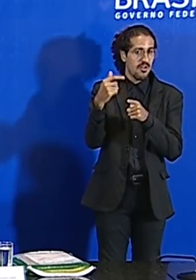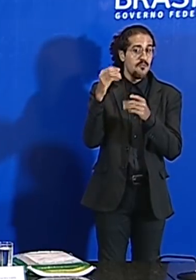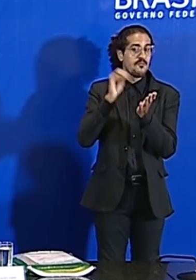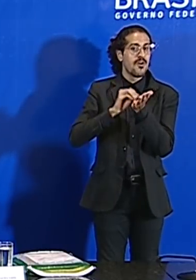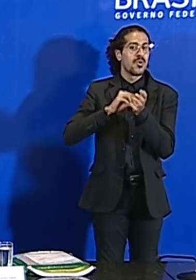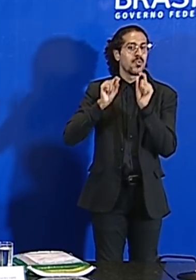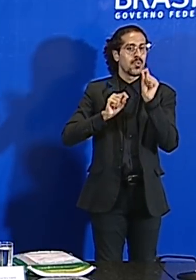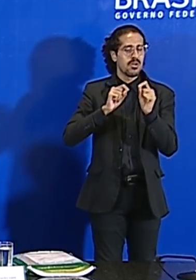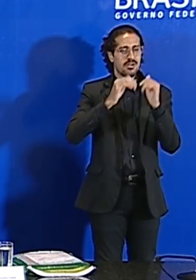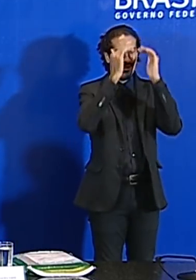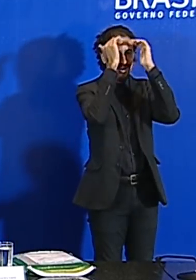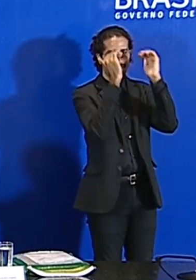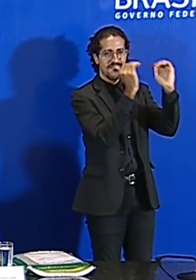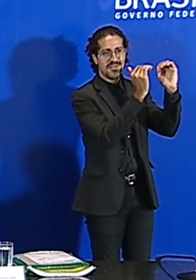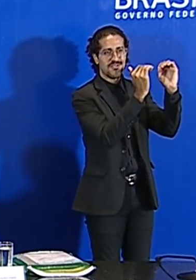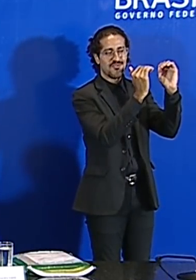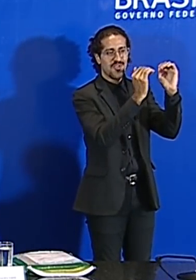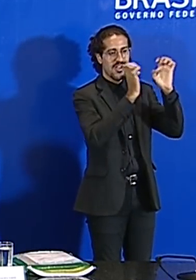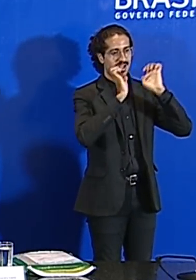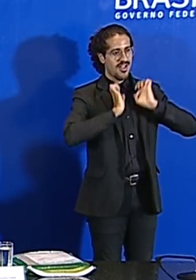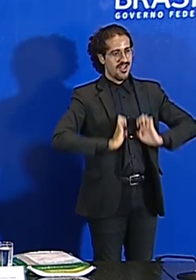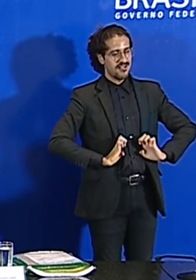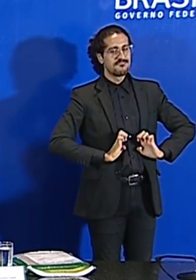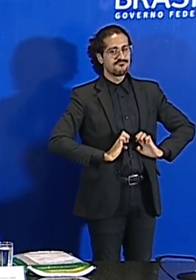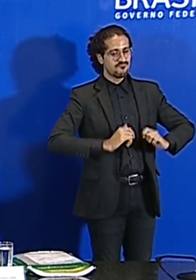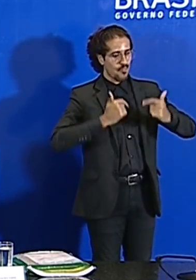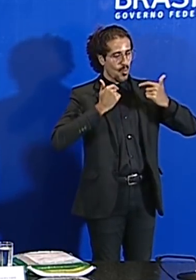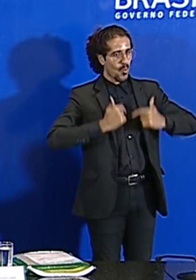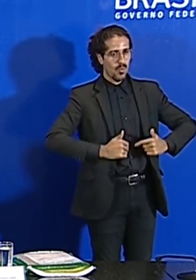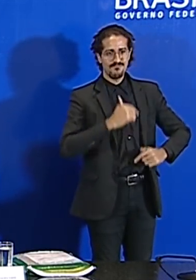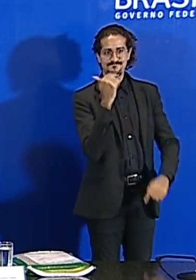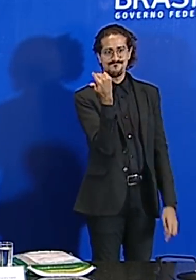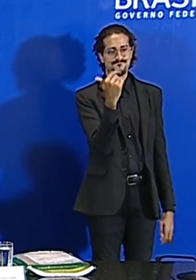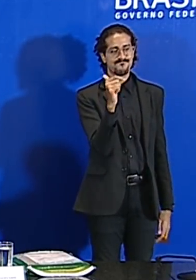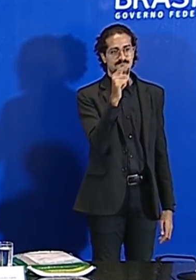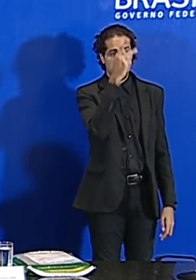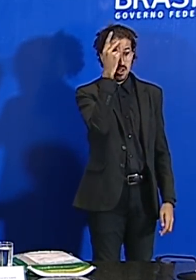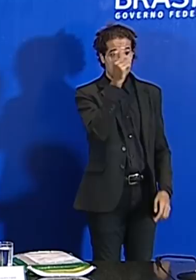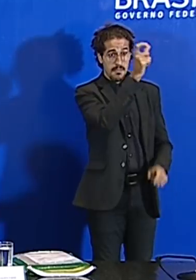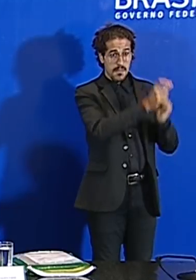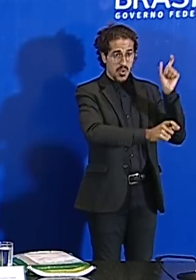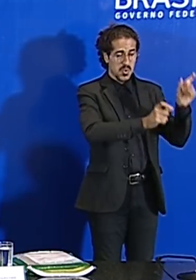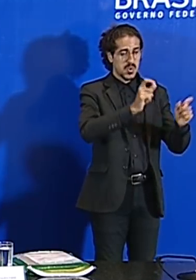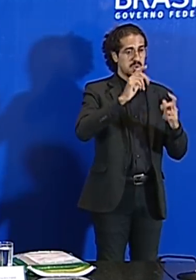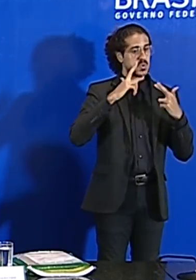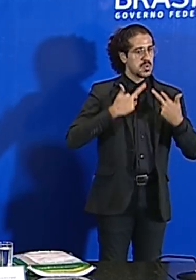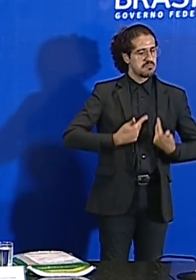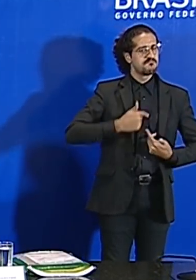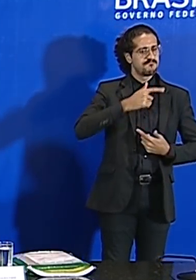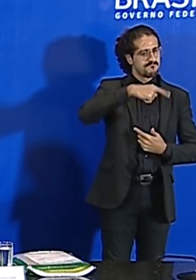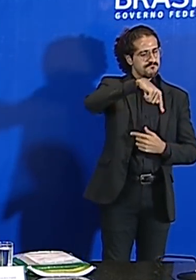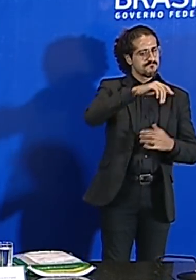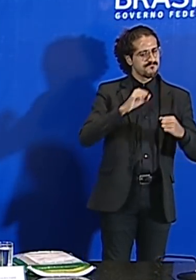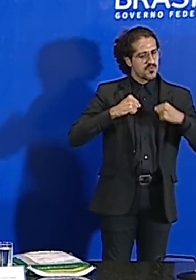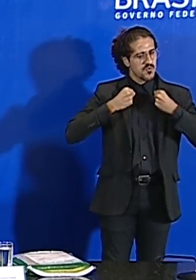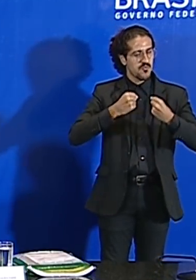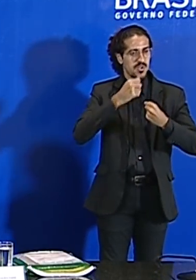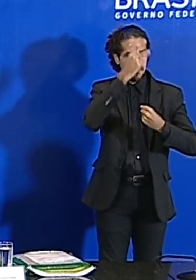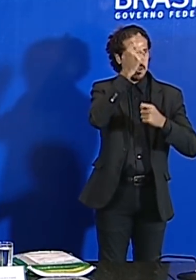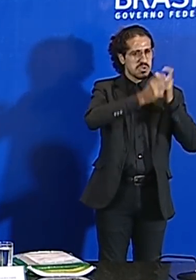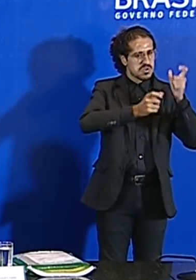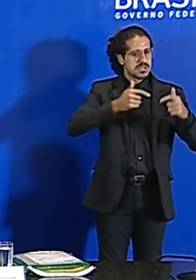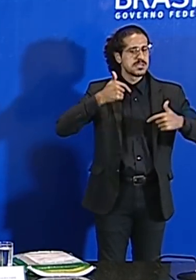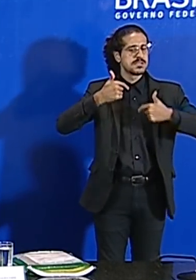respeito, consideração pelos demais seres humanos que estavam naquele dia trabalhando, lutando para fazer uma